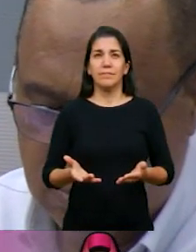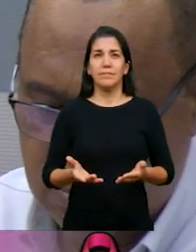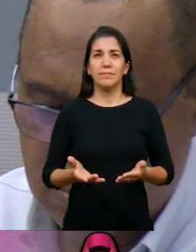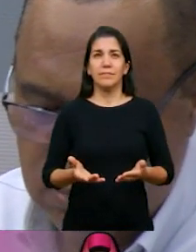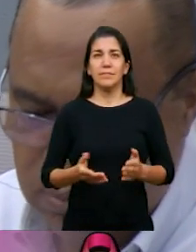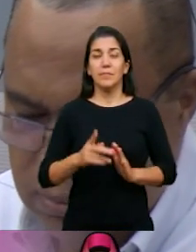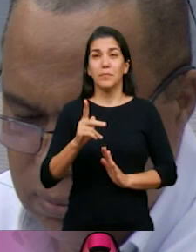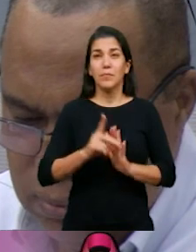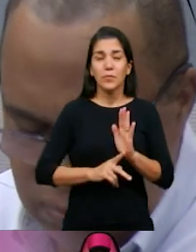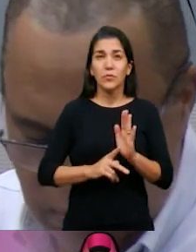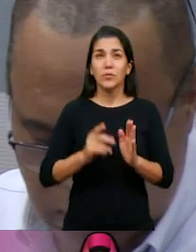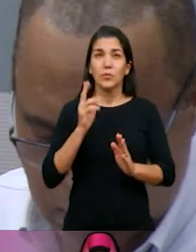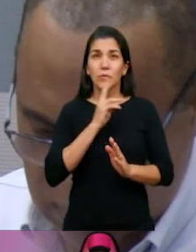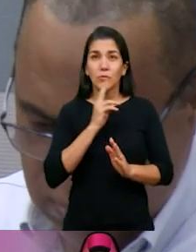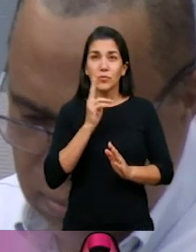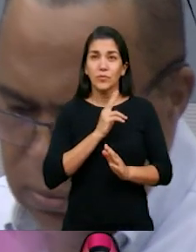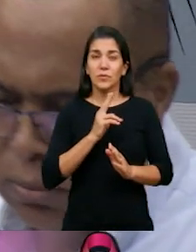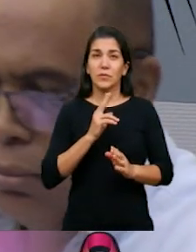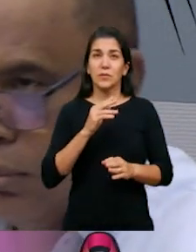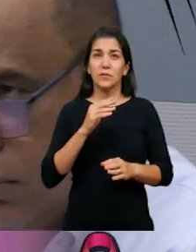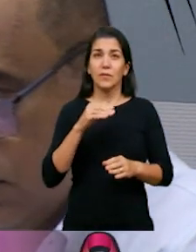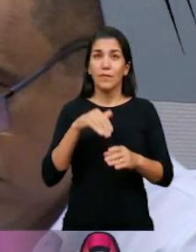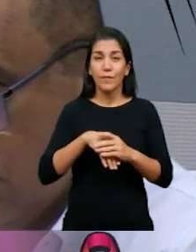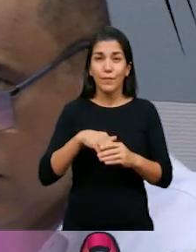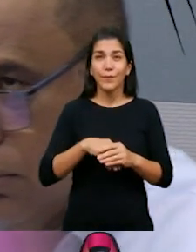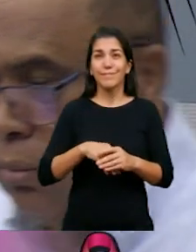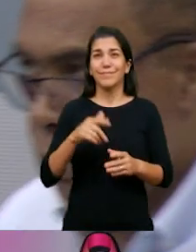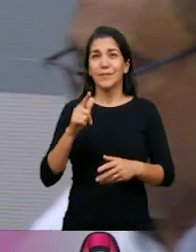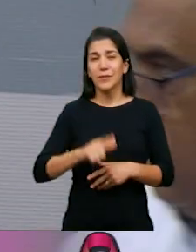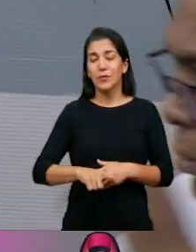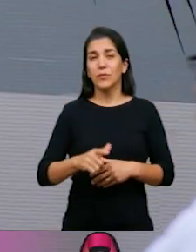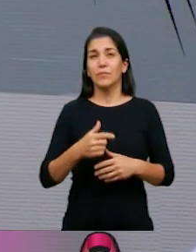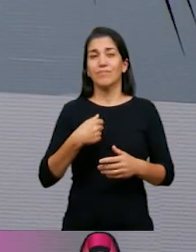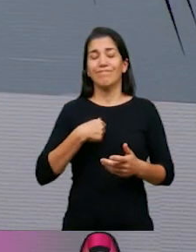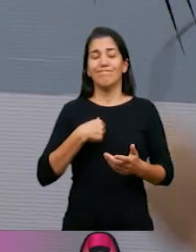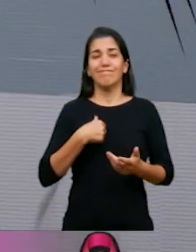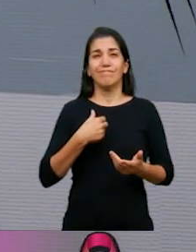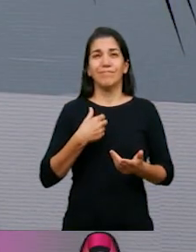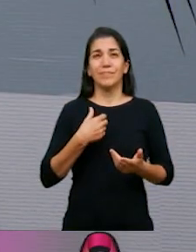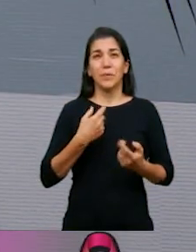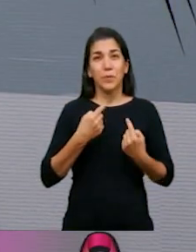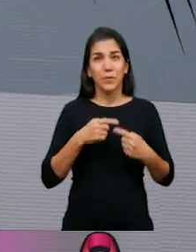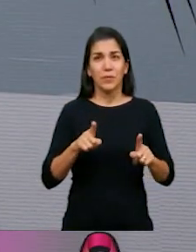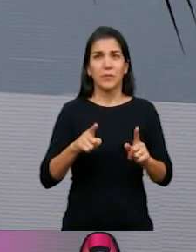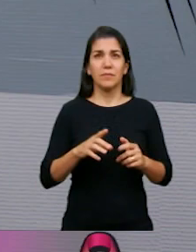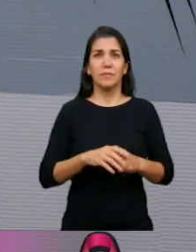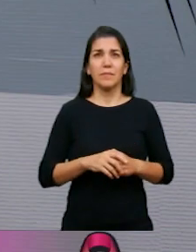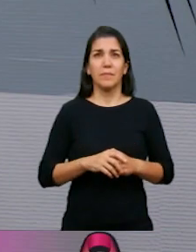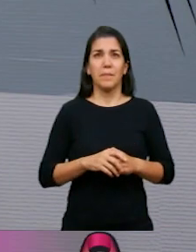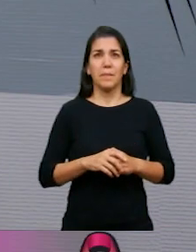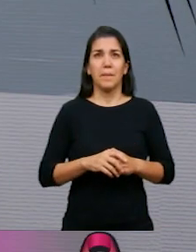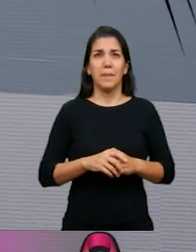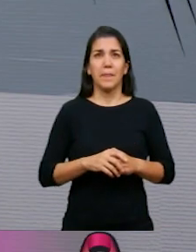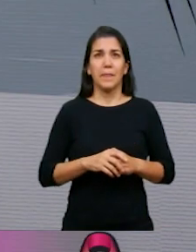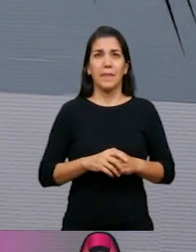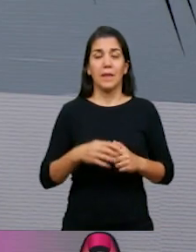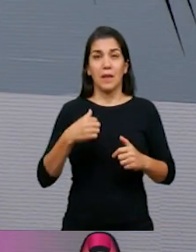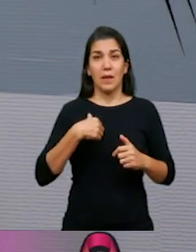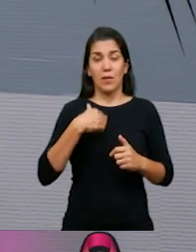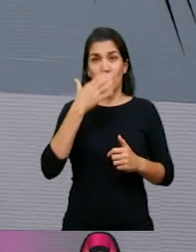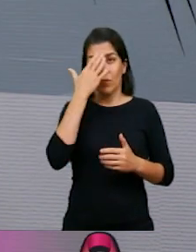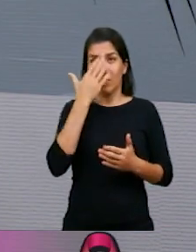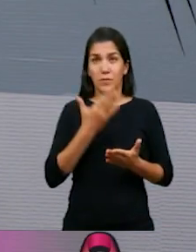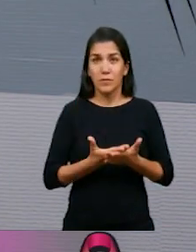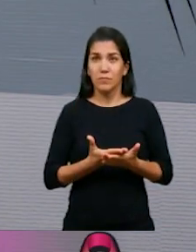urgência devido a isso. Nós estamos votando de novo um projeto. Então, é um voto de confiança, porque está registrado. E